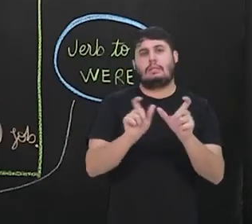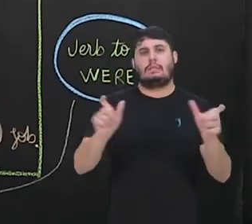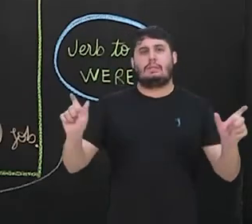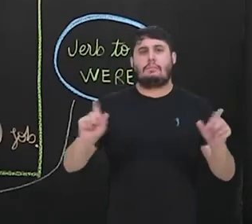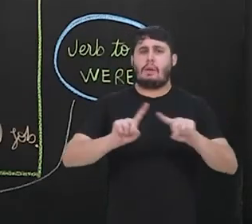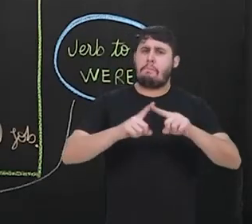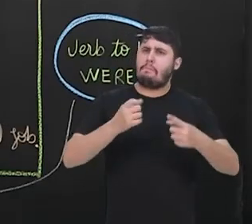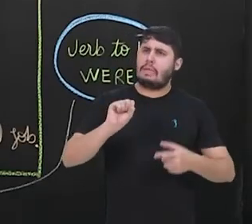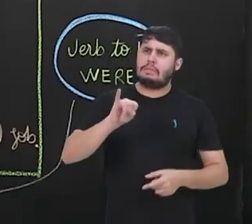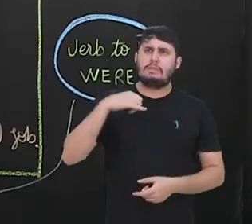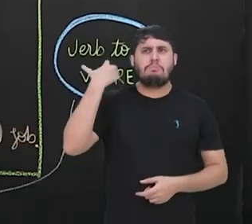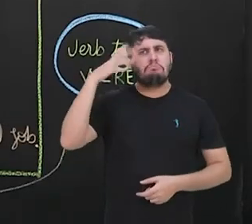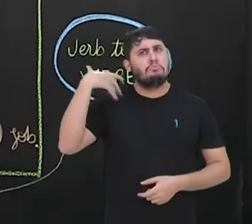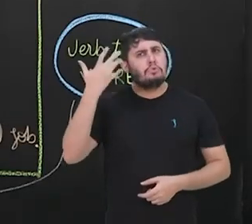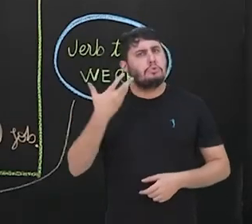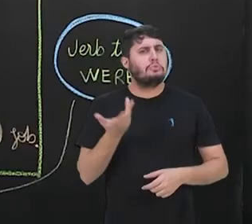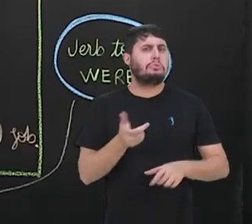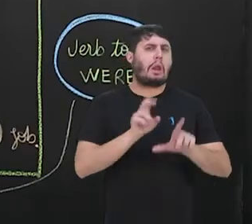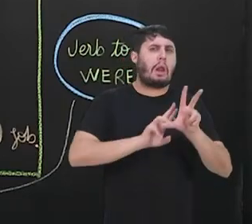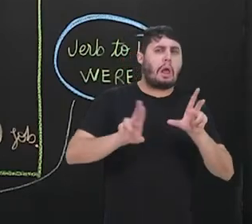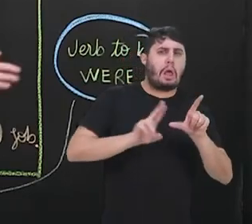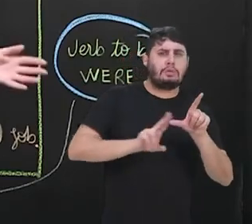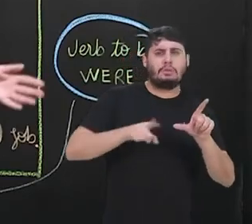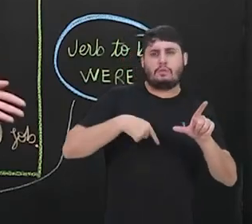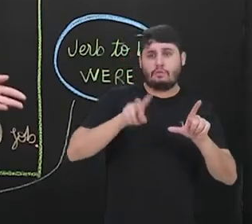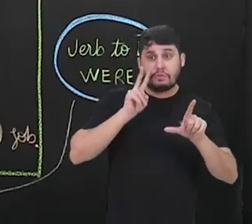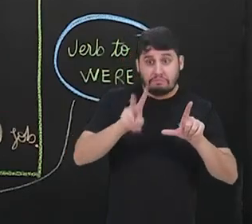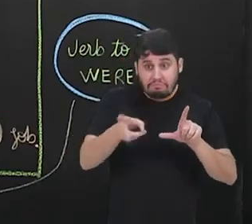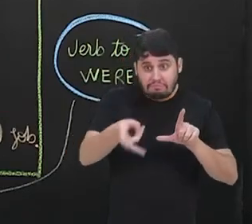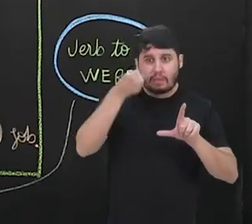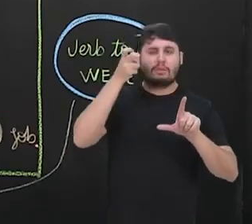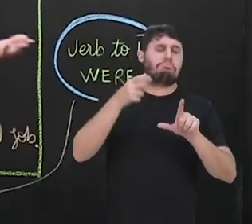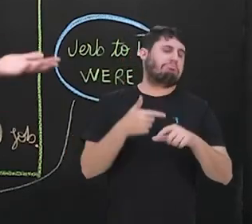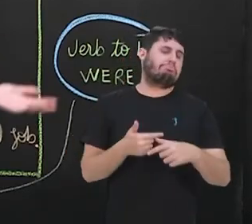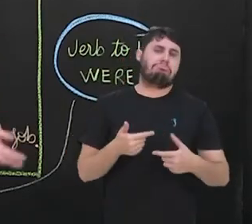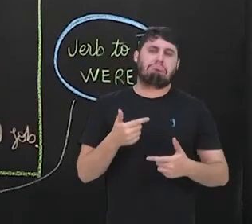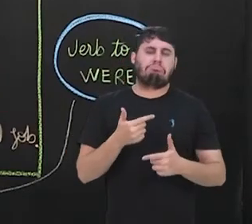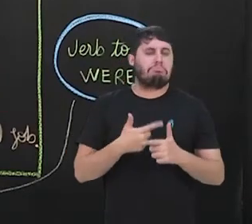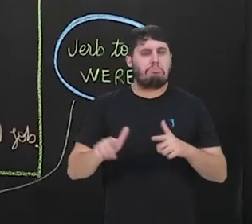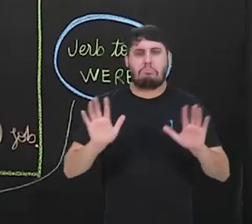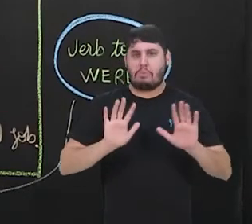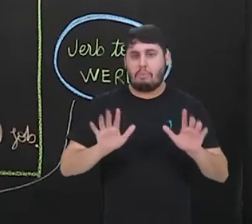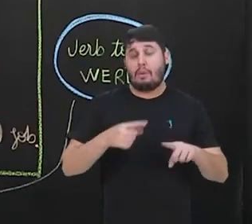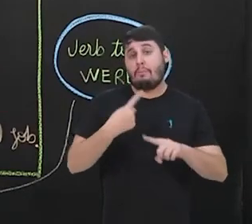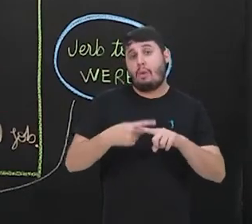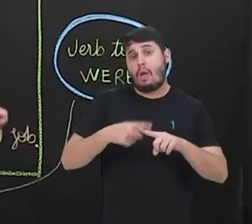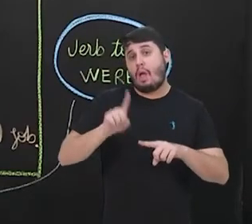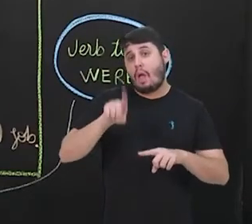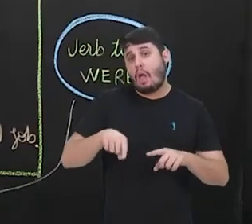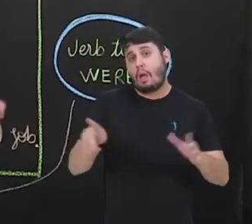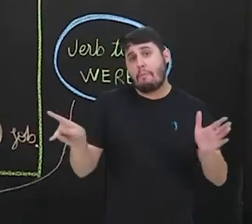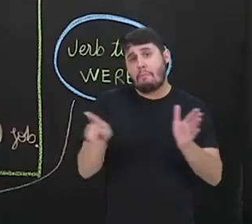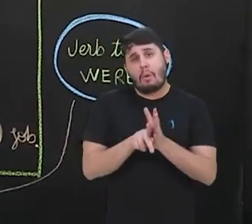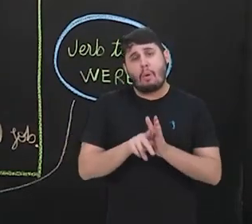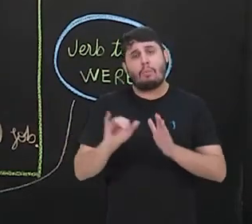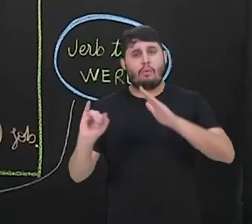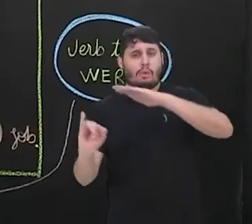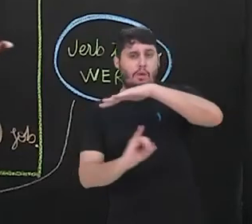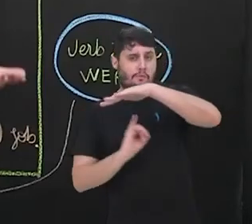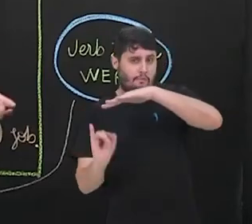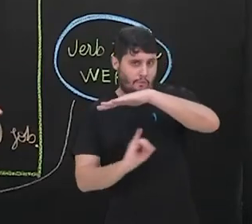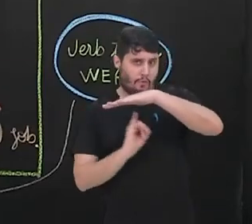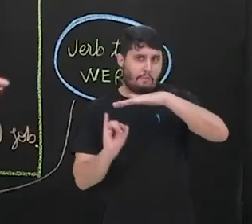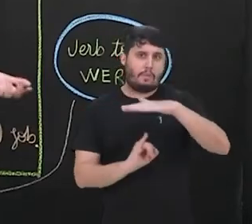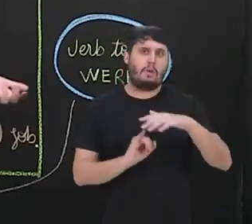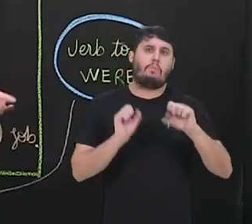escutar numa música, tudo bem, sem grilo. Lembra que estamos falando de uma forma de expressão mais informal e, por isso,